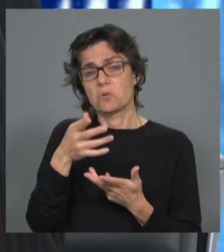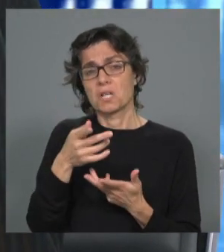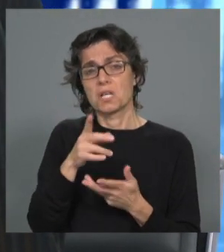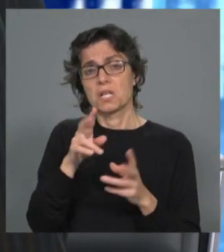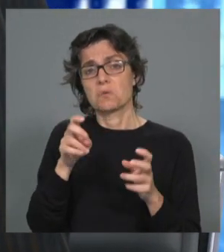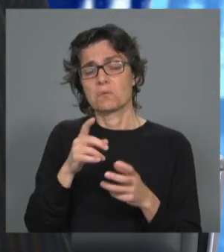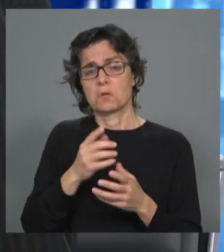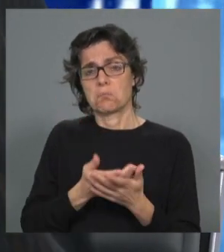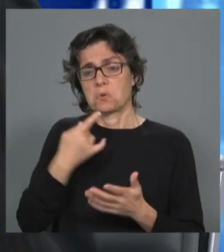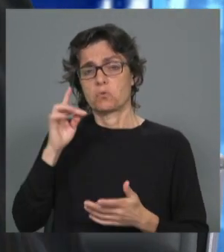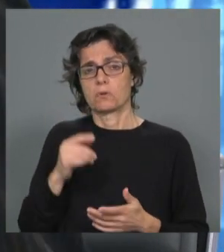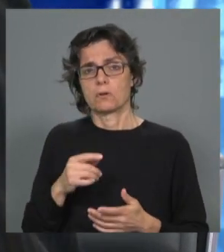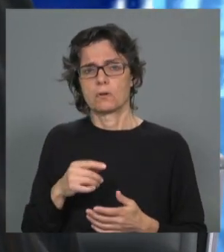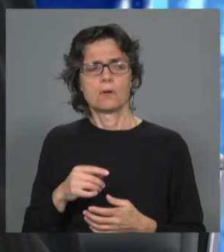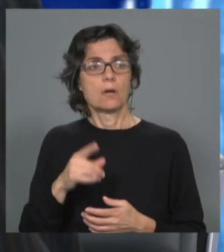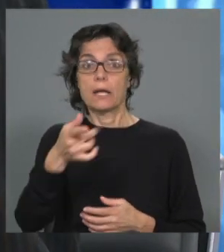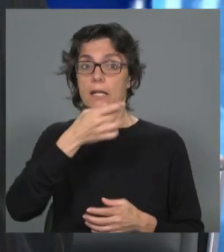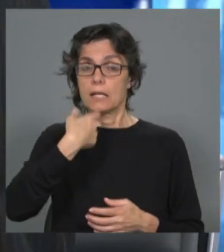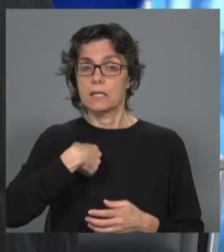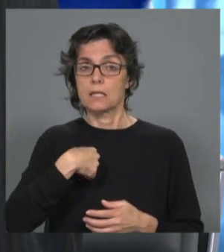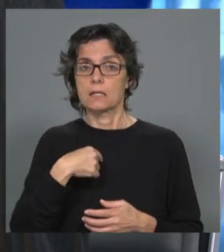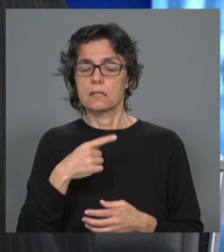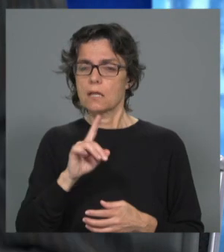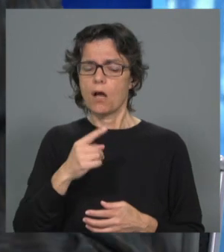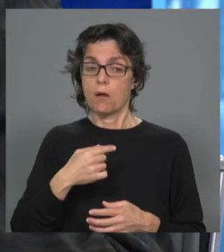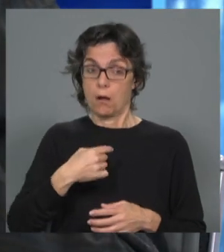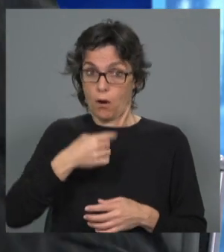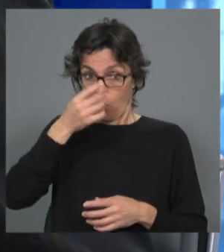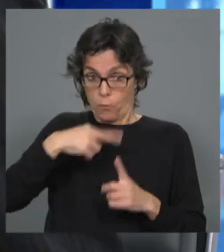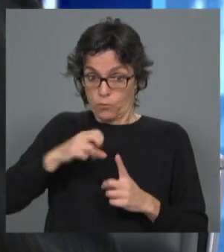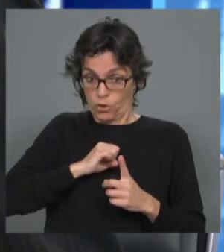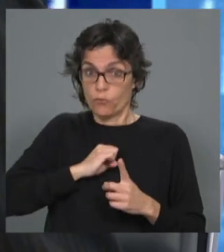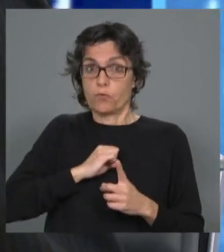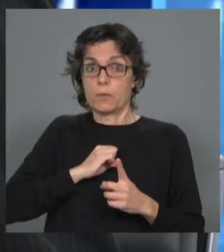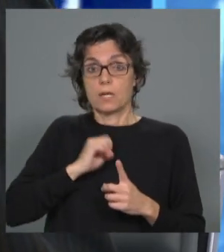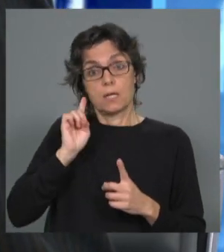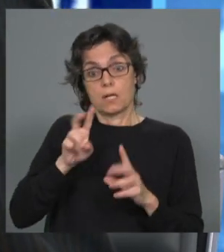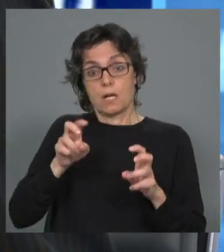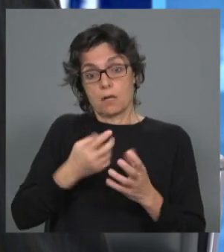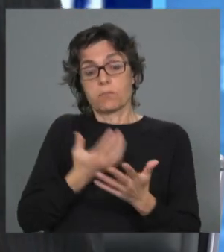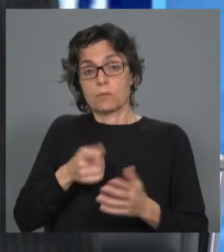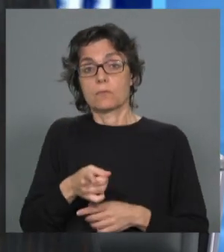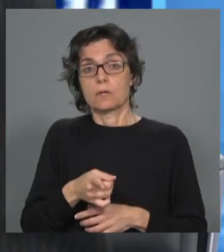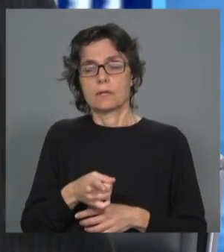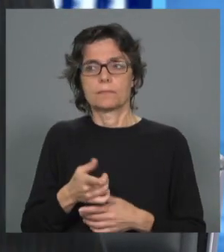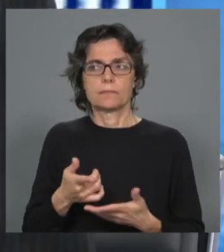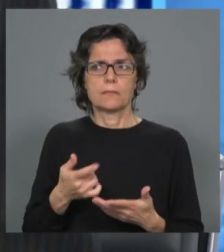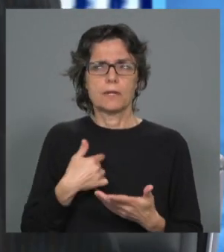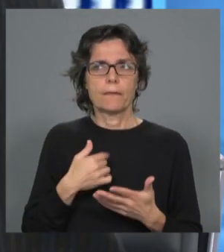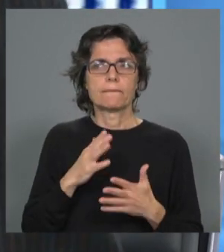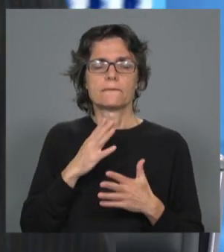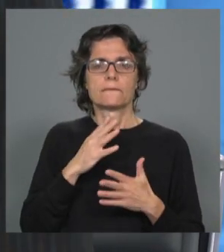ela respondeu-me, não, mas são muito relevantes para mim. Ela tinha razão. Por o eco que isso pode ter dentro dela e pela